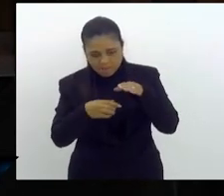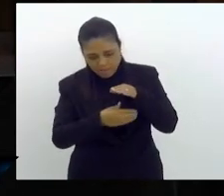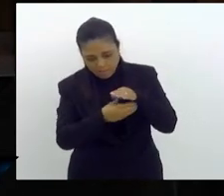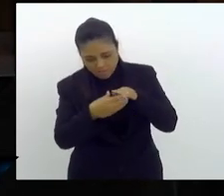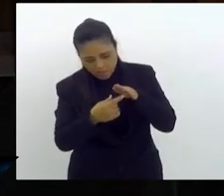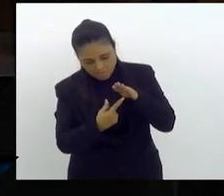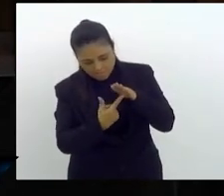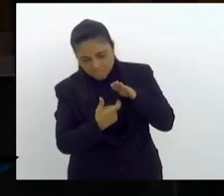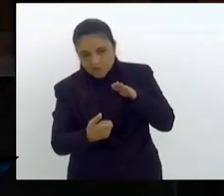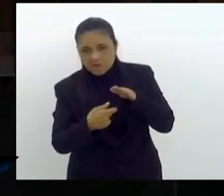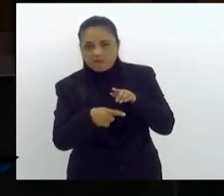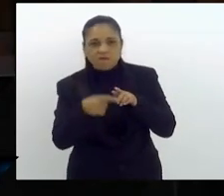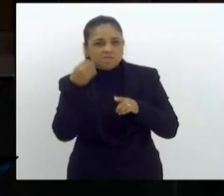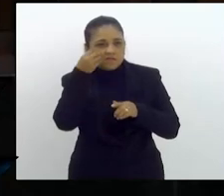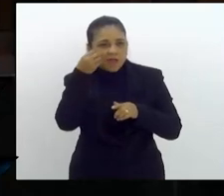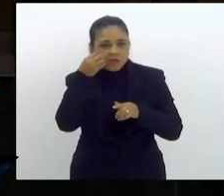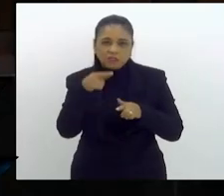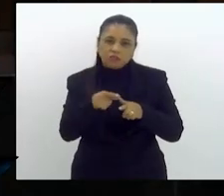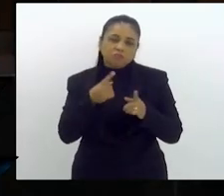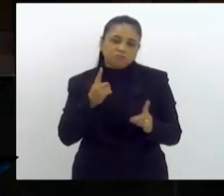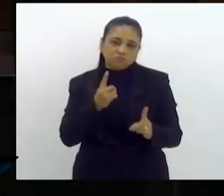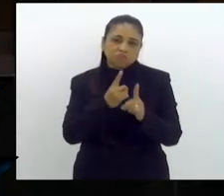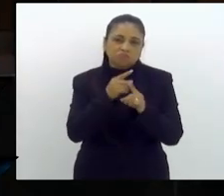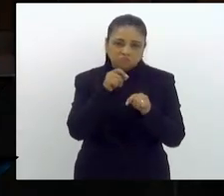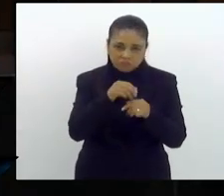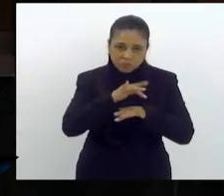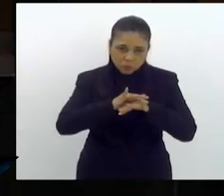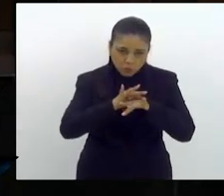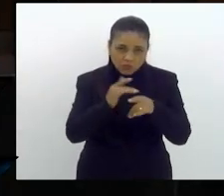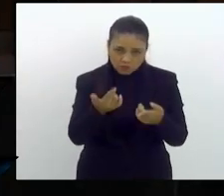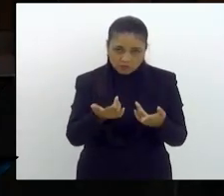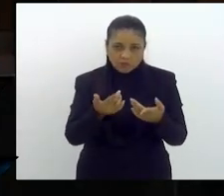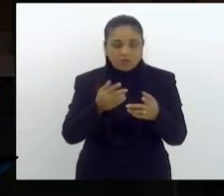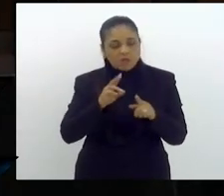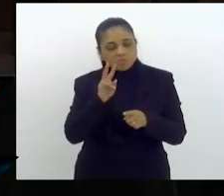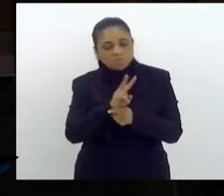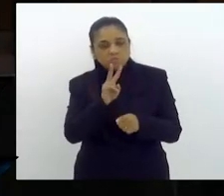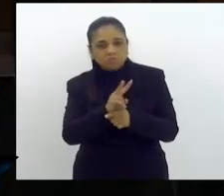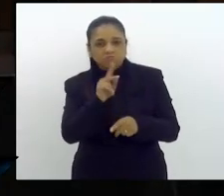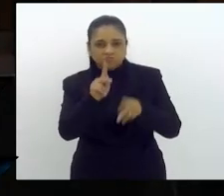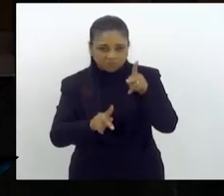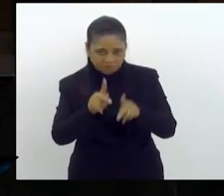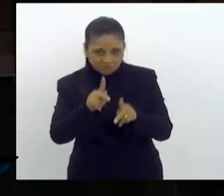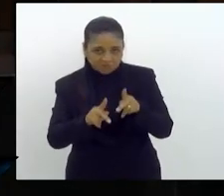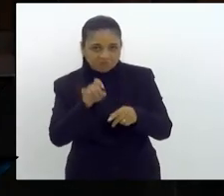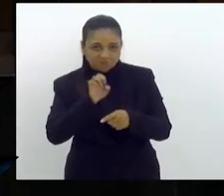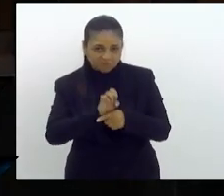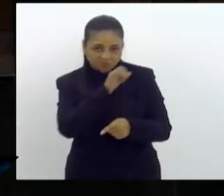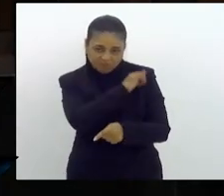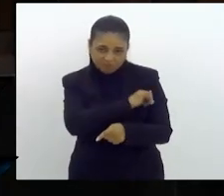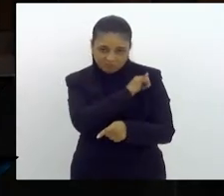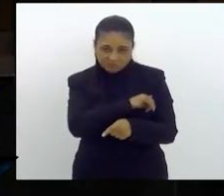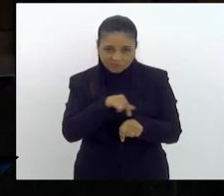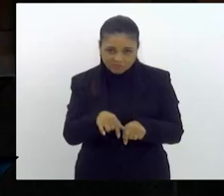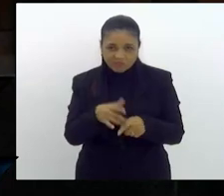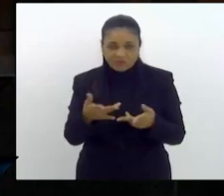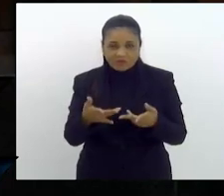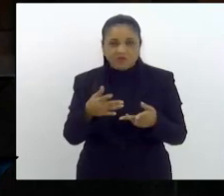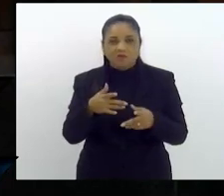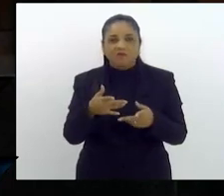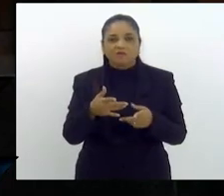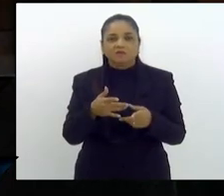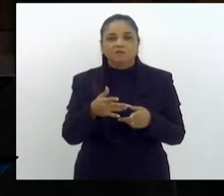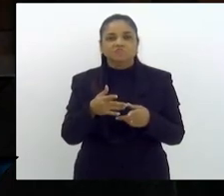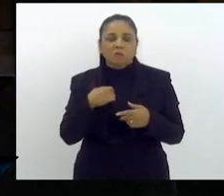para o desenvolvimento do Estado do Rio de Janeiro e de proteção à população do nosso estado que eu quero aqui já deixar registrado